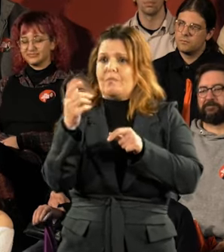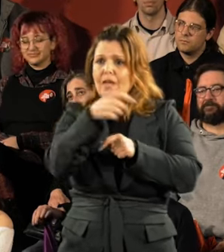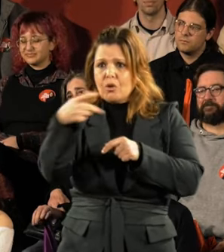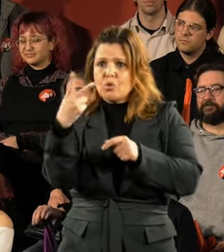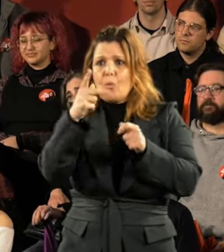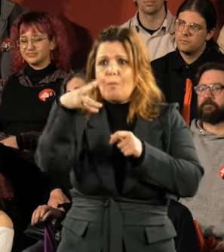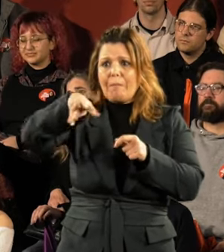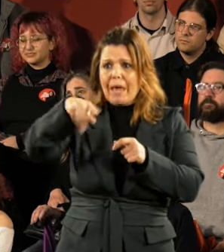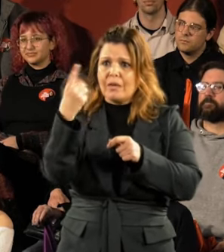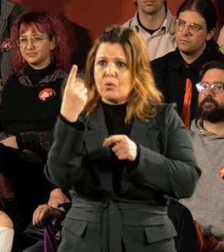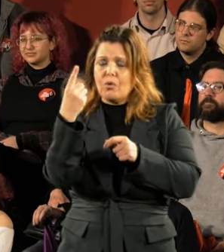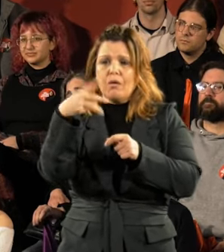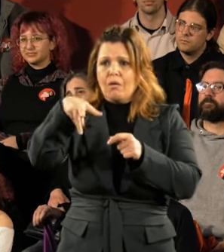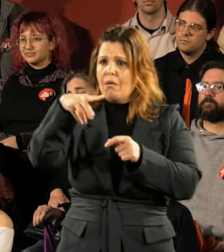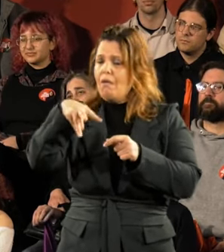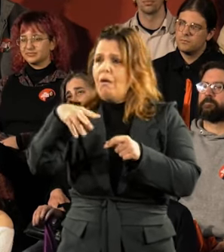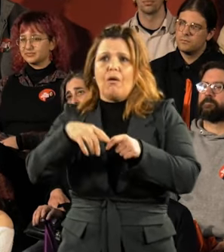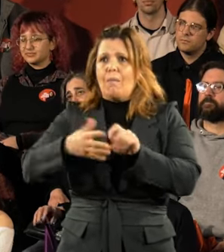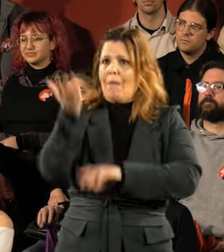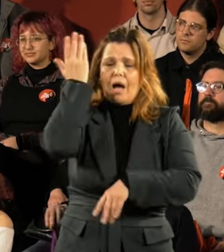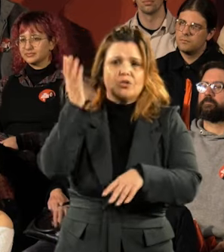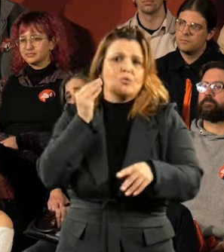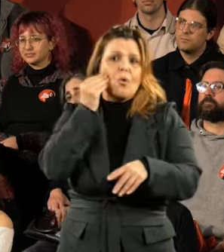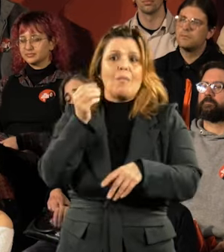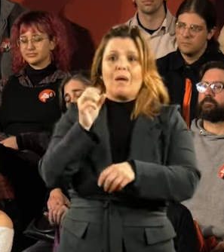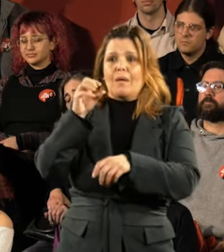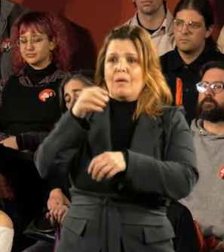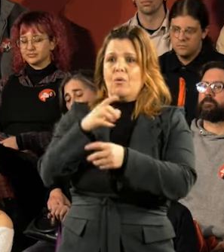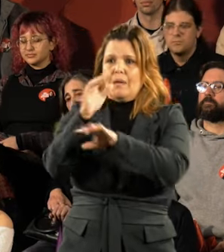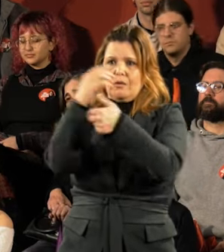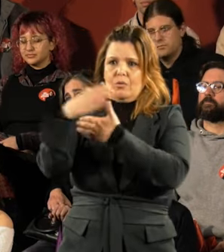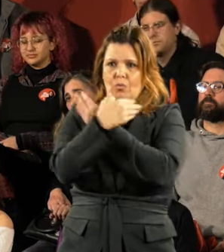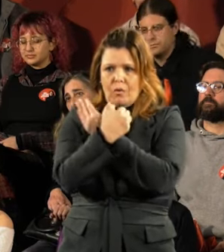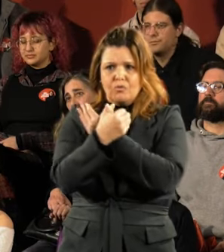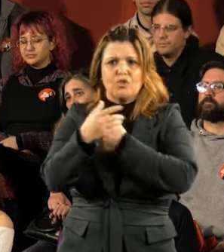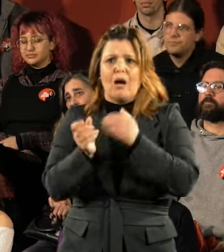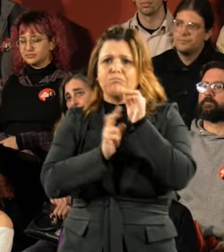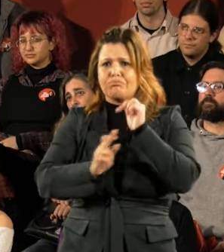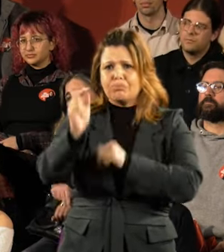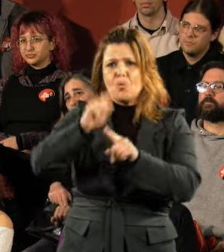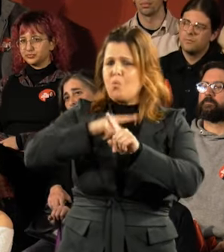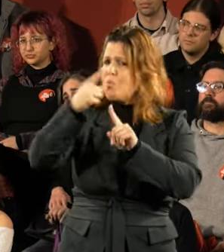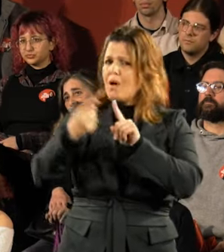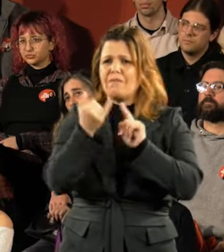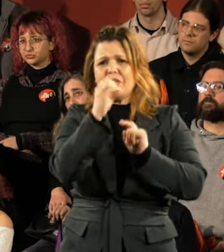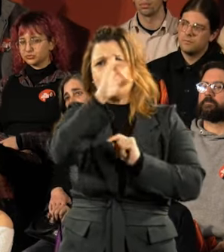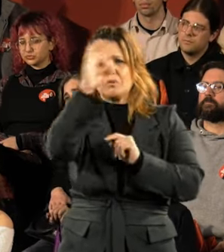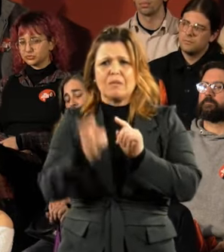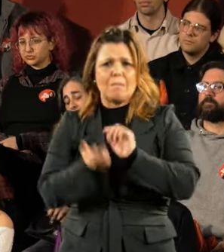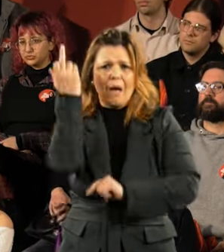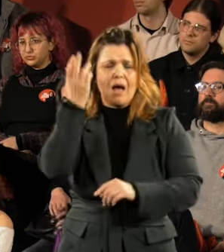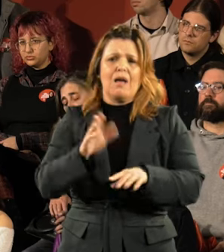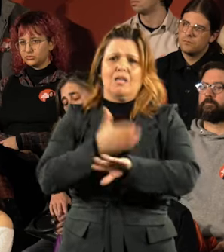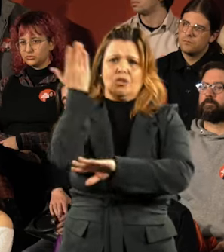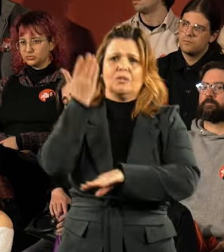a renda em Miranda do Corvo aumentou quase 20% no último ano em segundo lugar a saúde